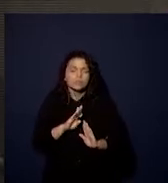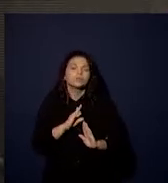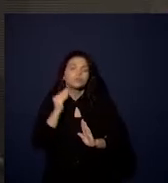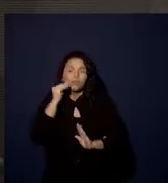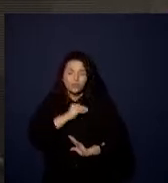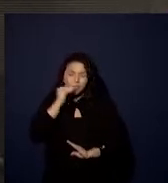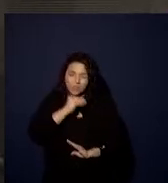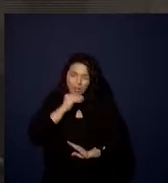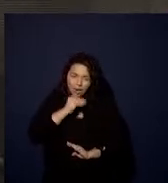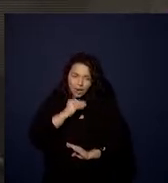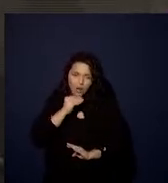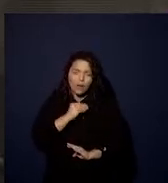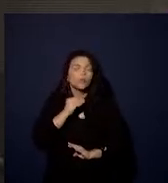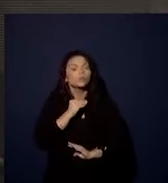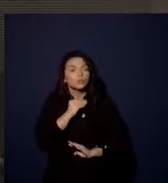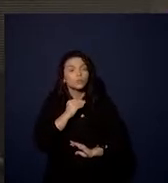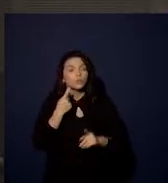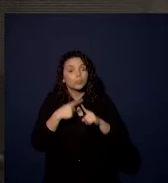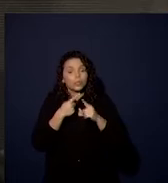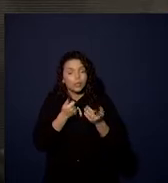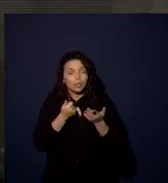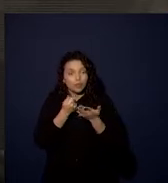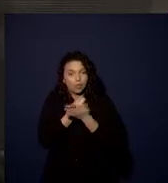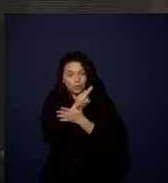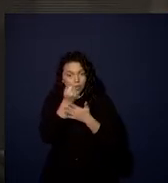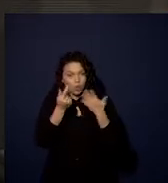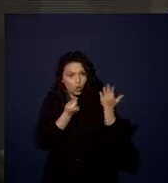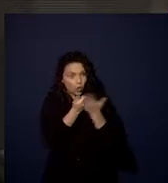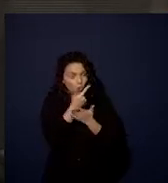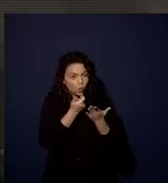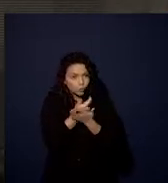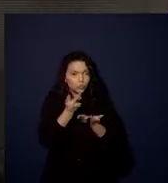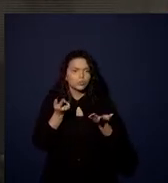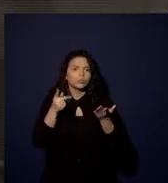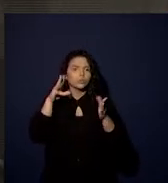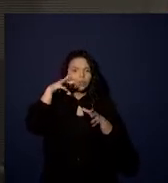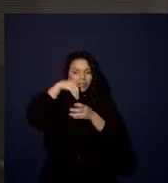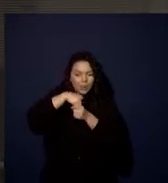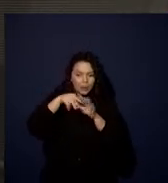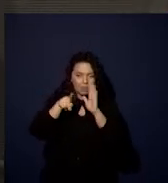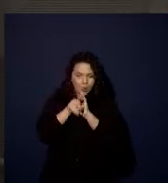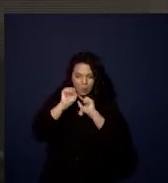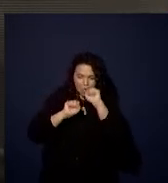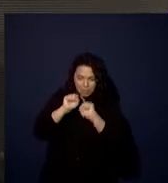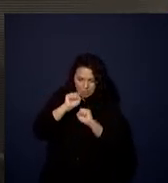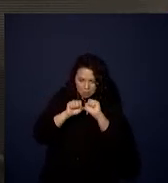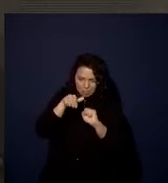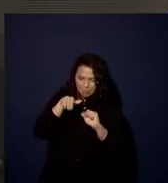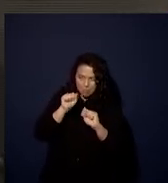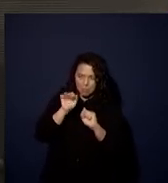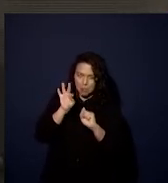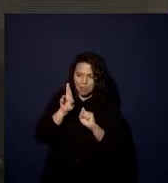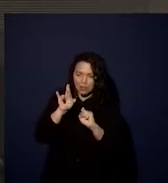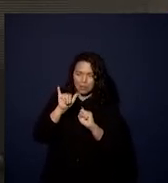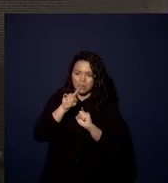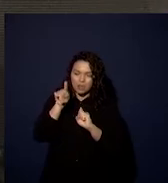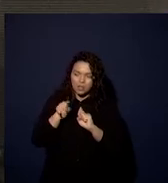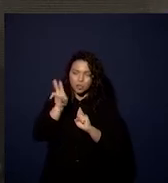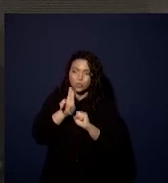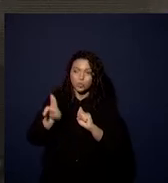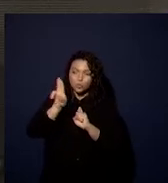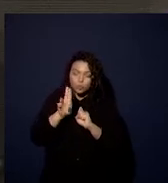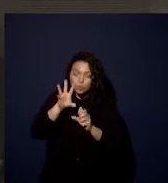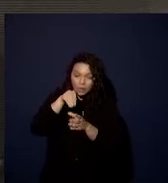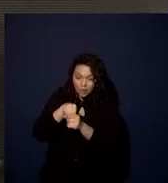a gente teria uma potencial de consumo e de limpeza da própria Matriz muito grande com a o uso do lugar natural e mais